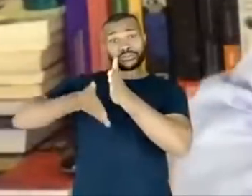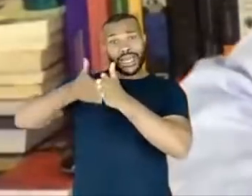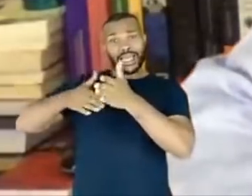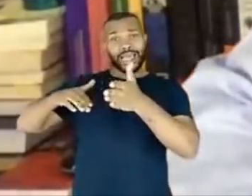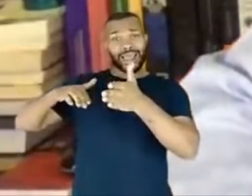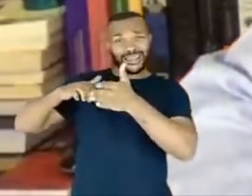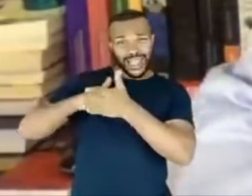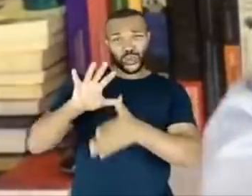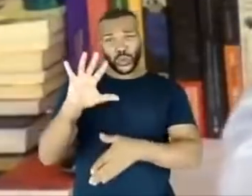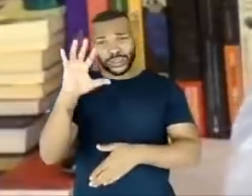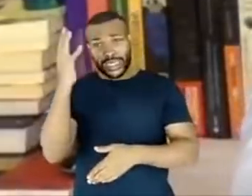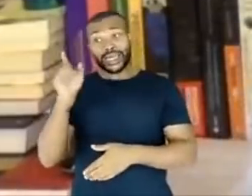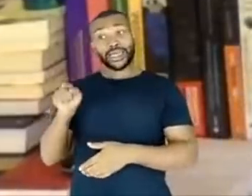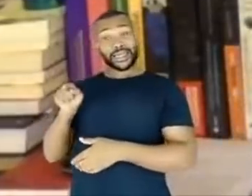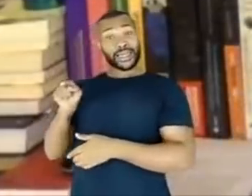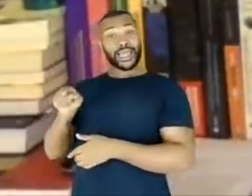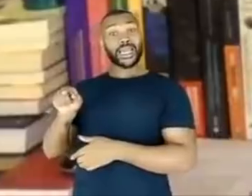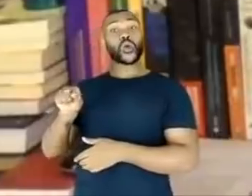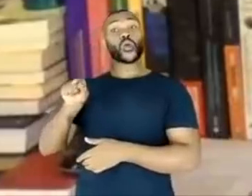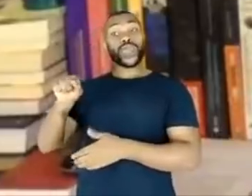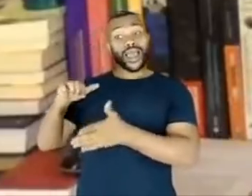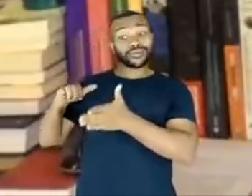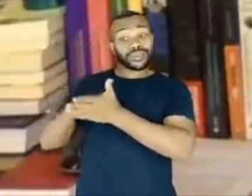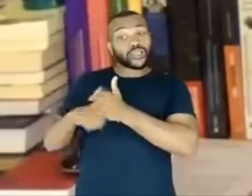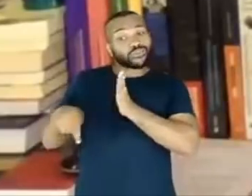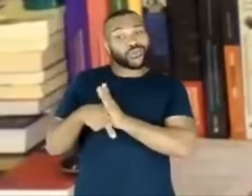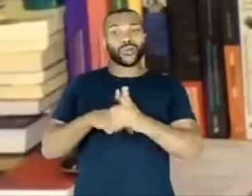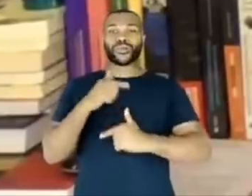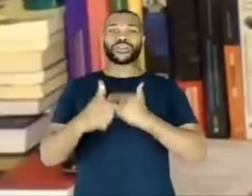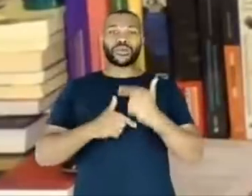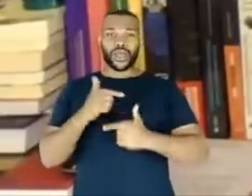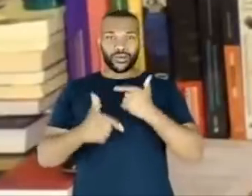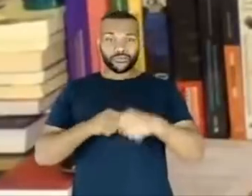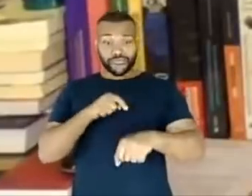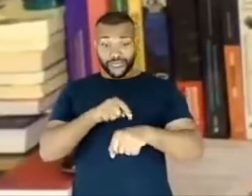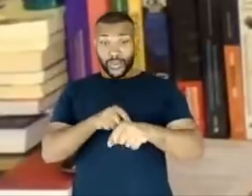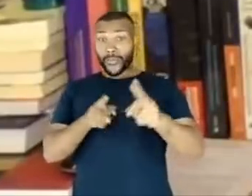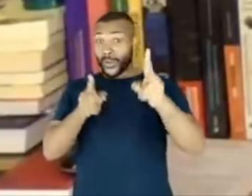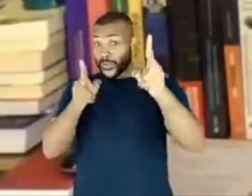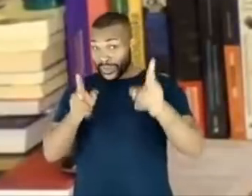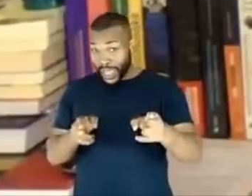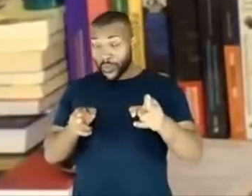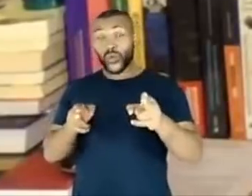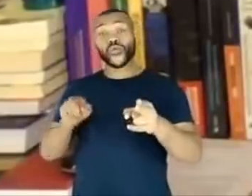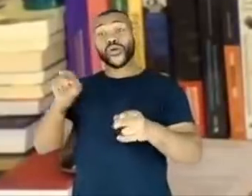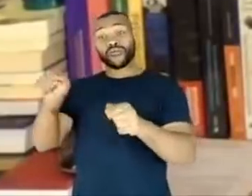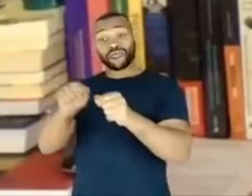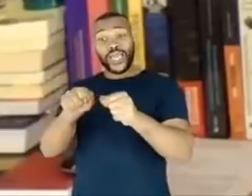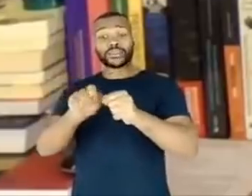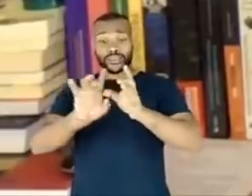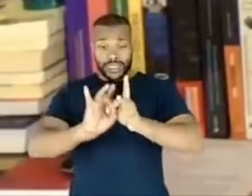fosse considerado acidente de trabalho. Ao mesmo tempo, eles fizeram a liberação para os